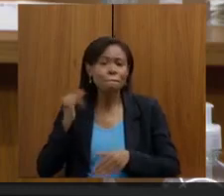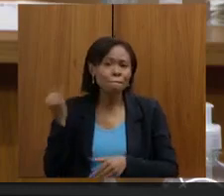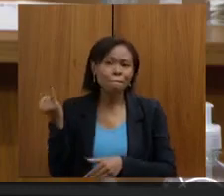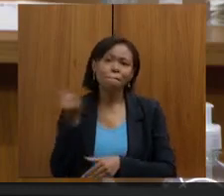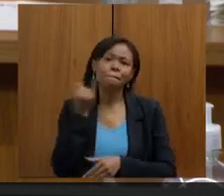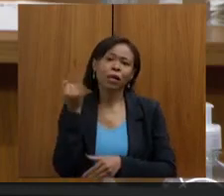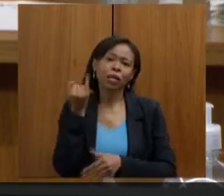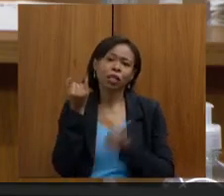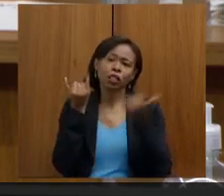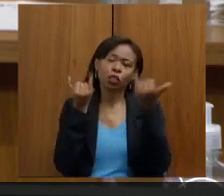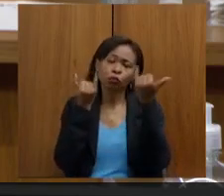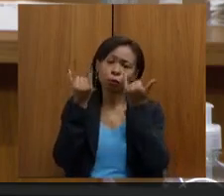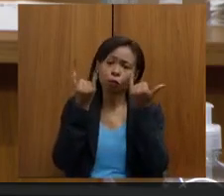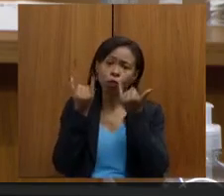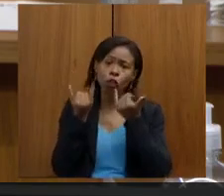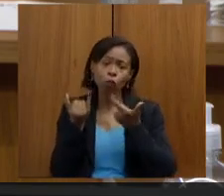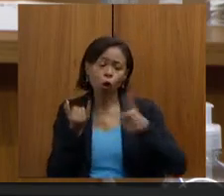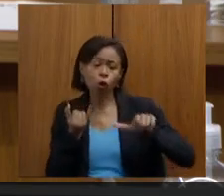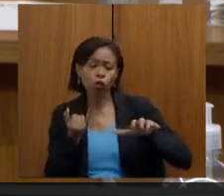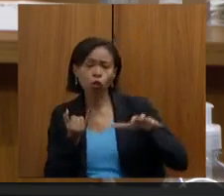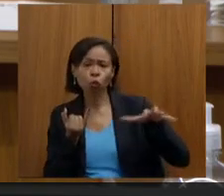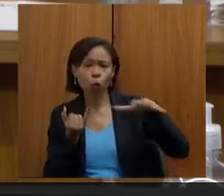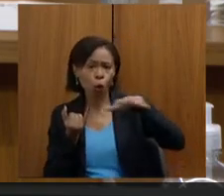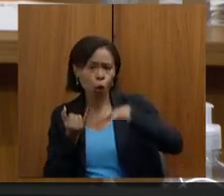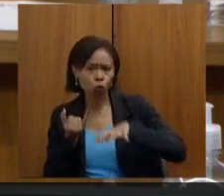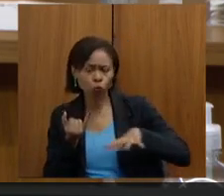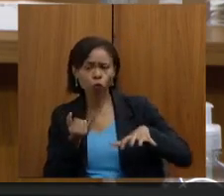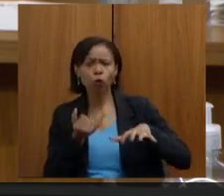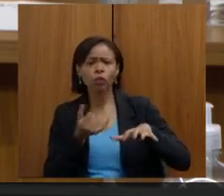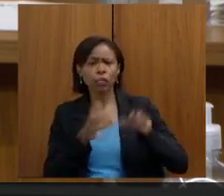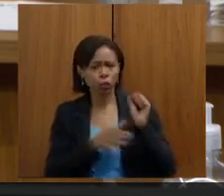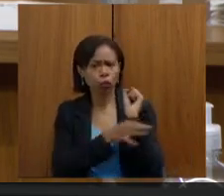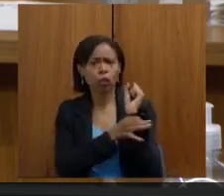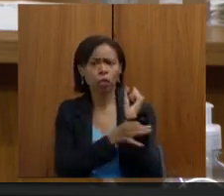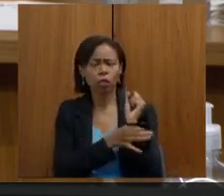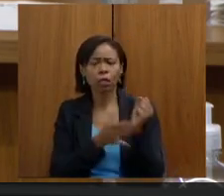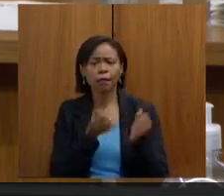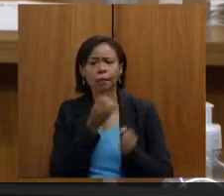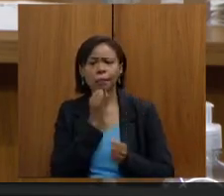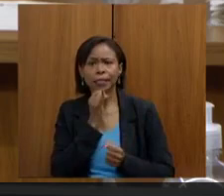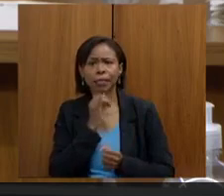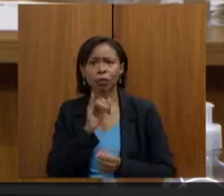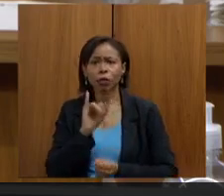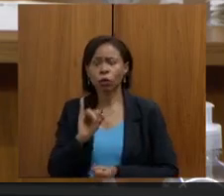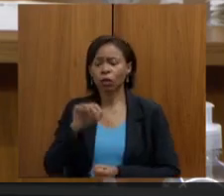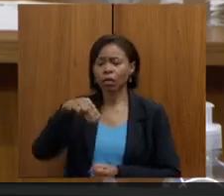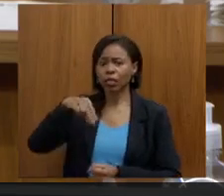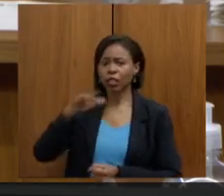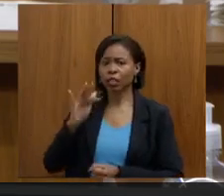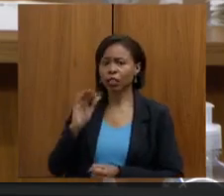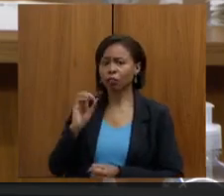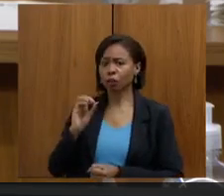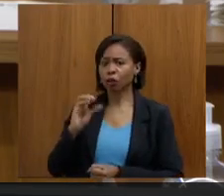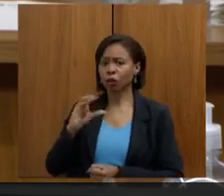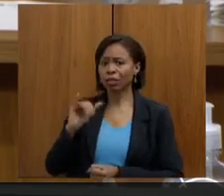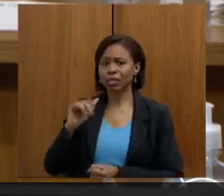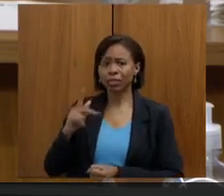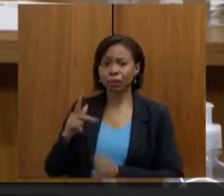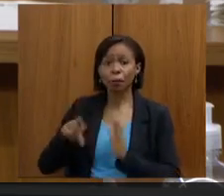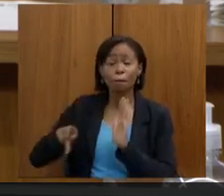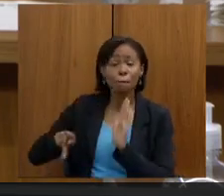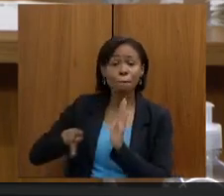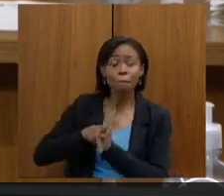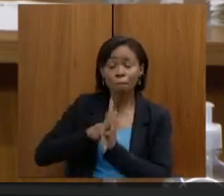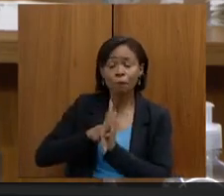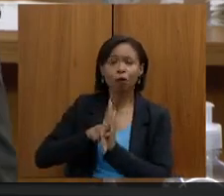para as outras forças de segurança como por exemplo dados do infoscip que são específicos do